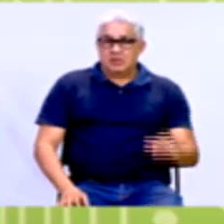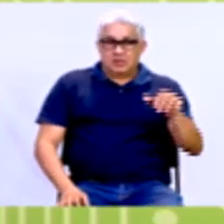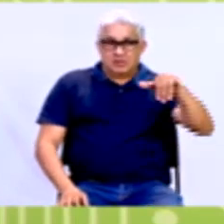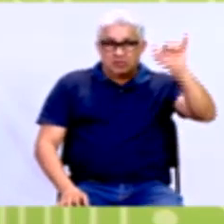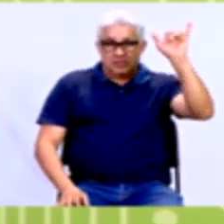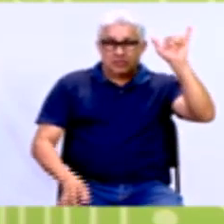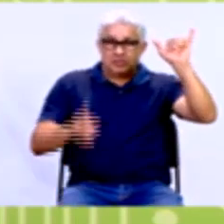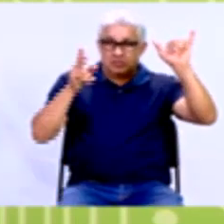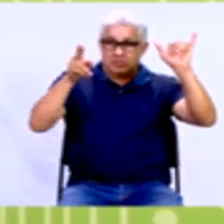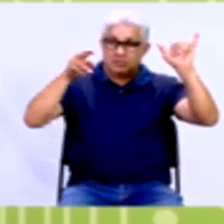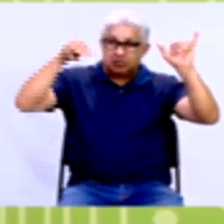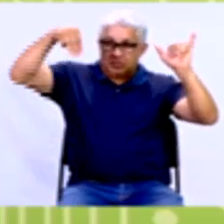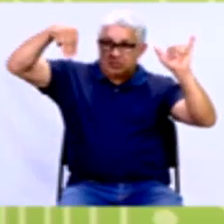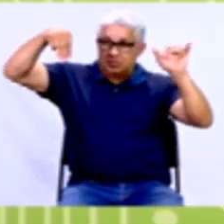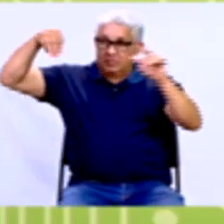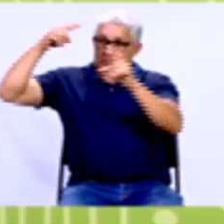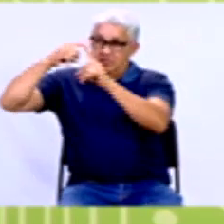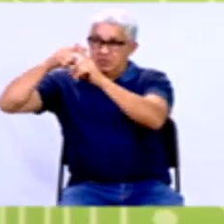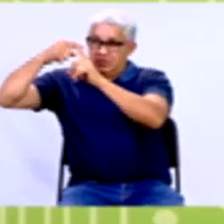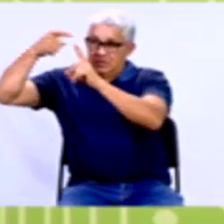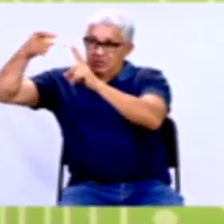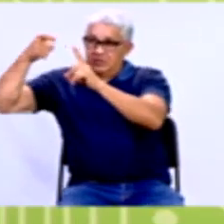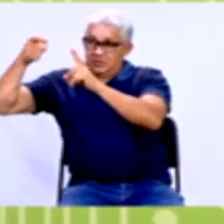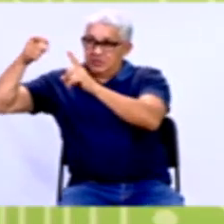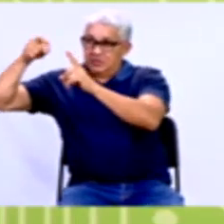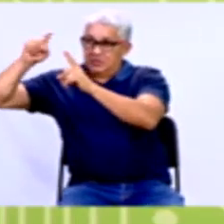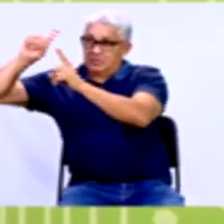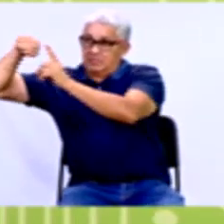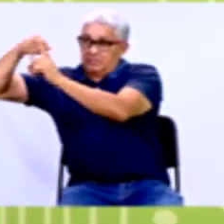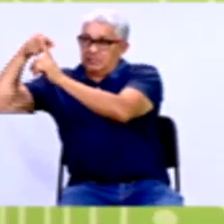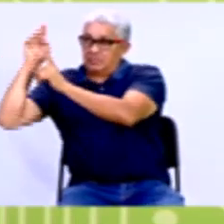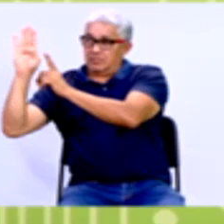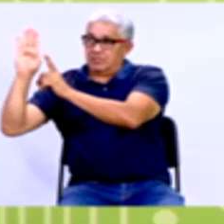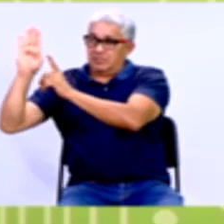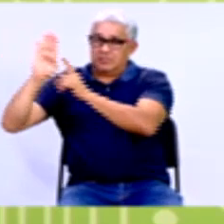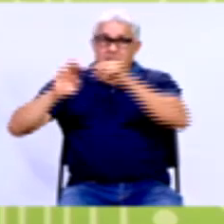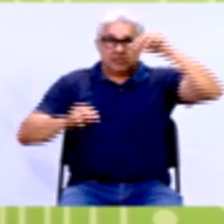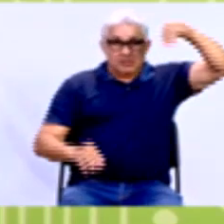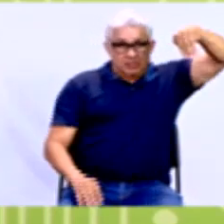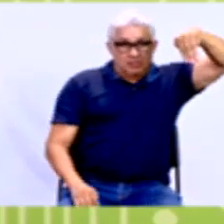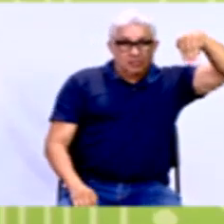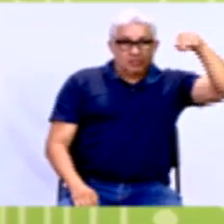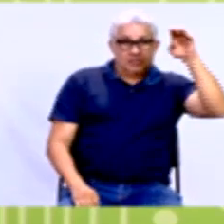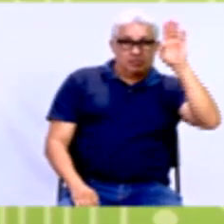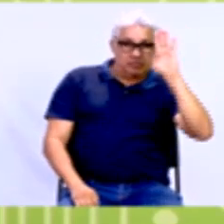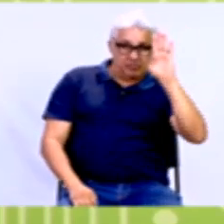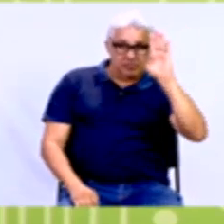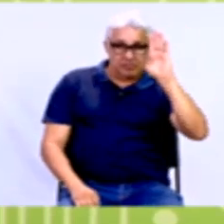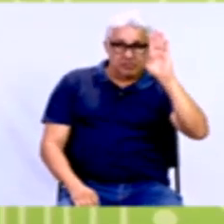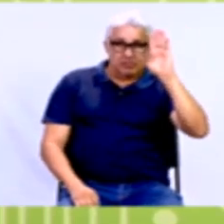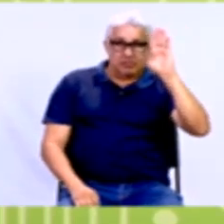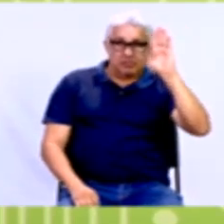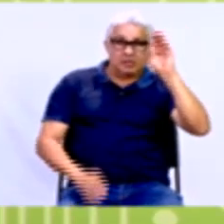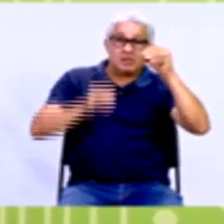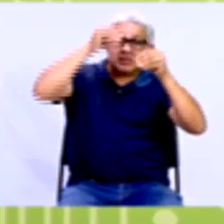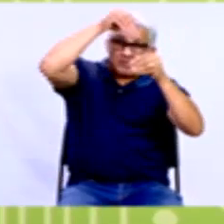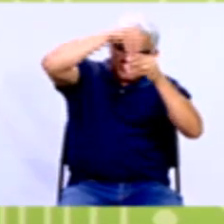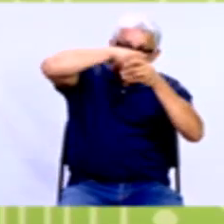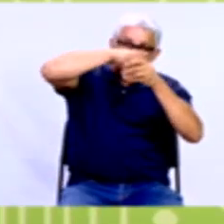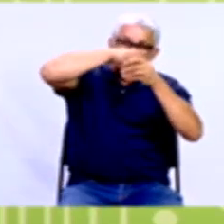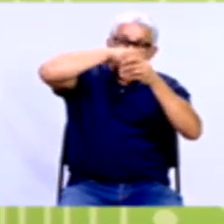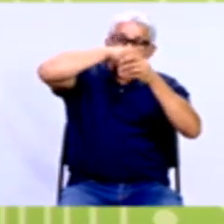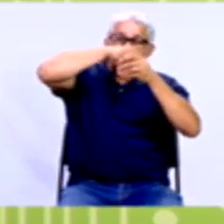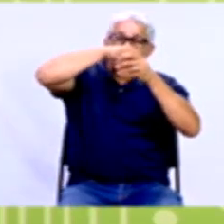a m vezes x mais b. O m e o b são elementos que estão dentro da